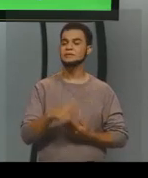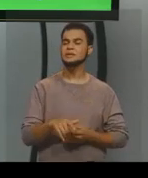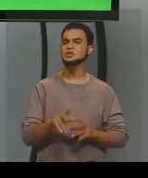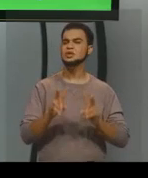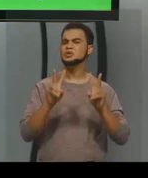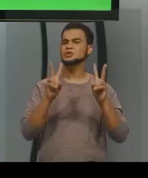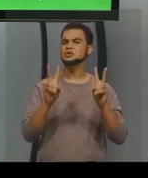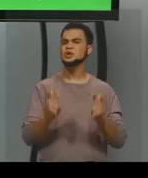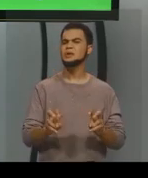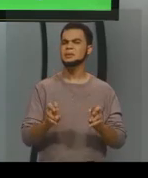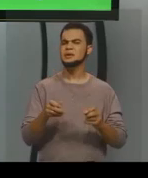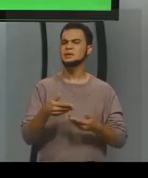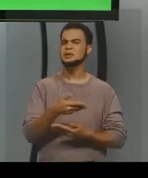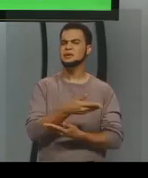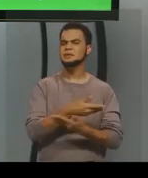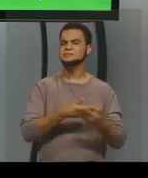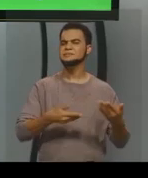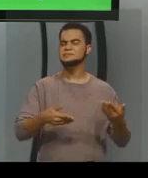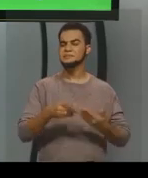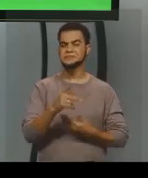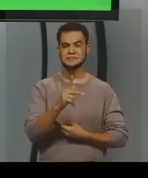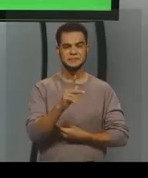permutação.